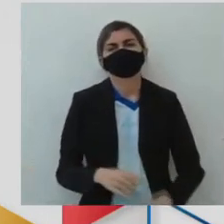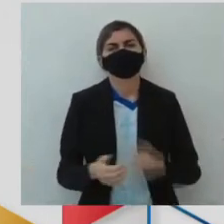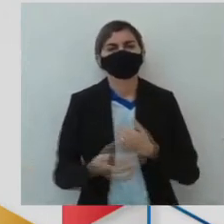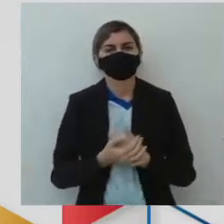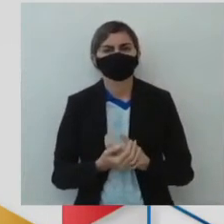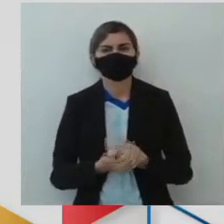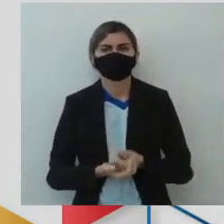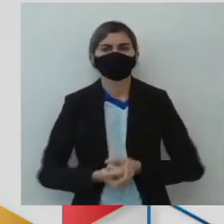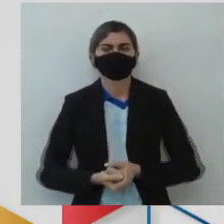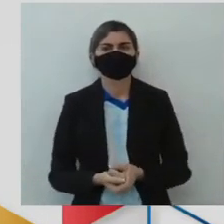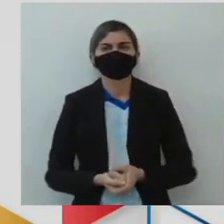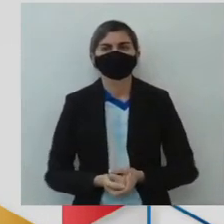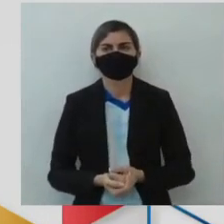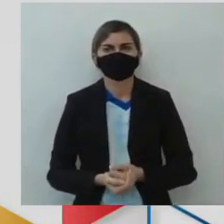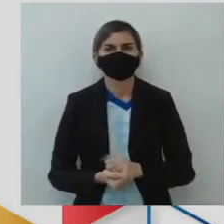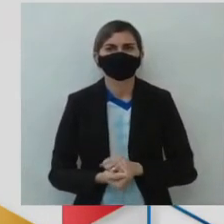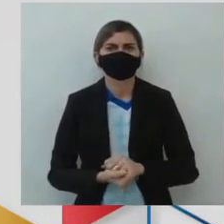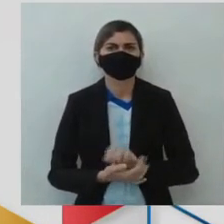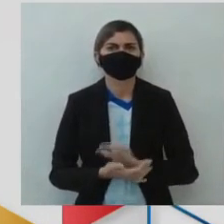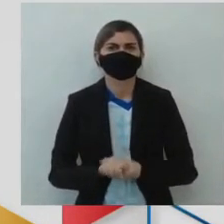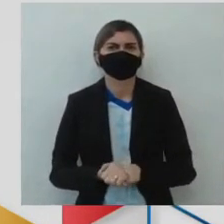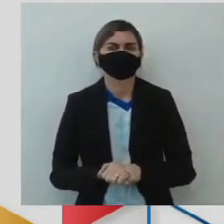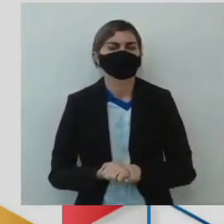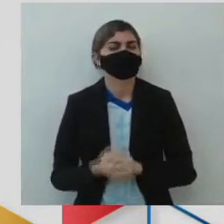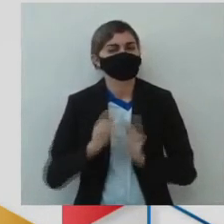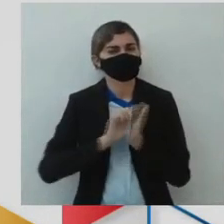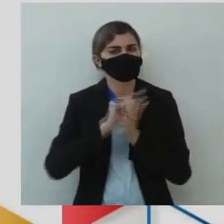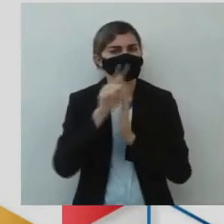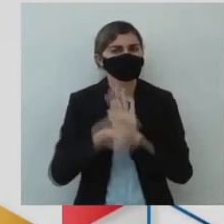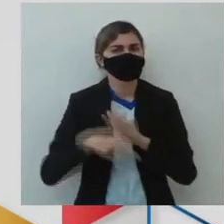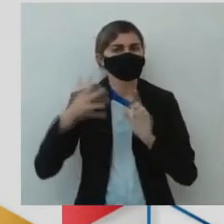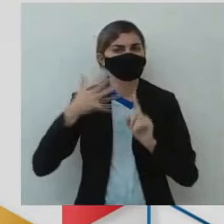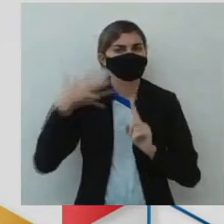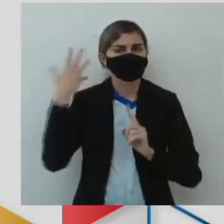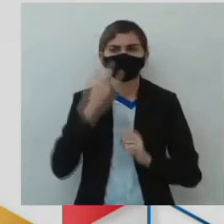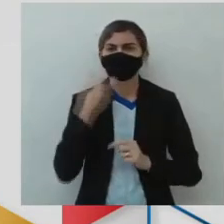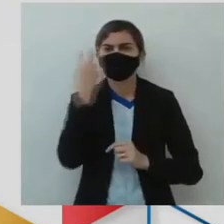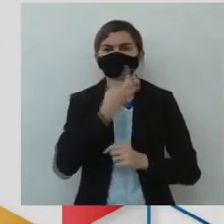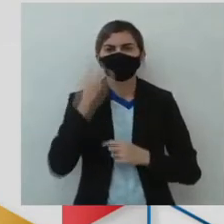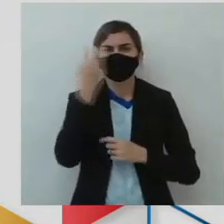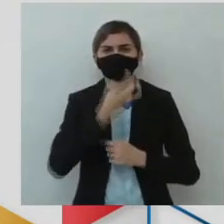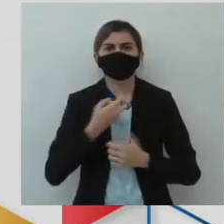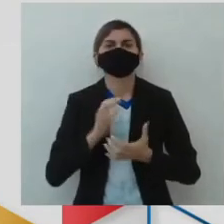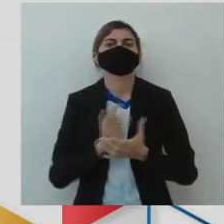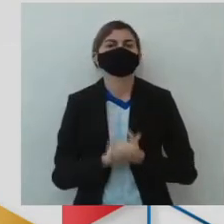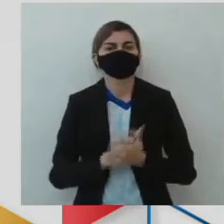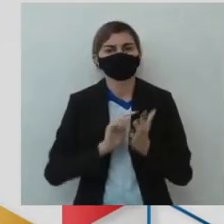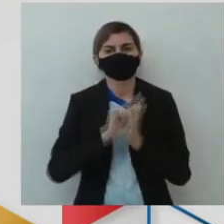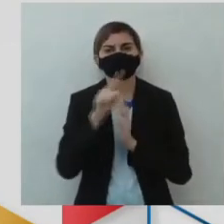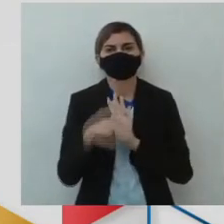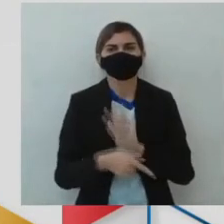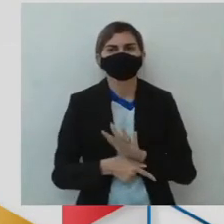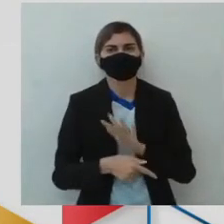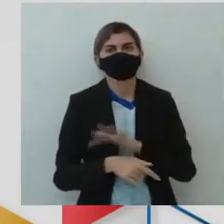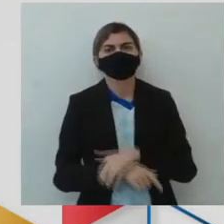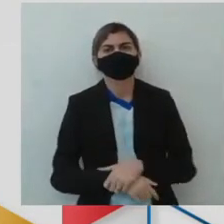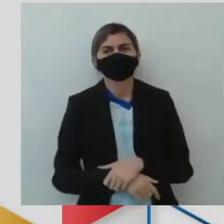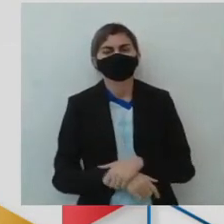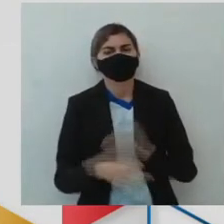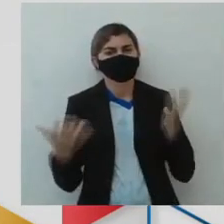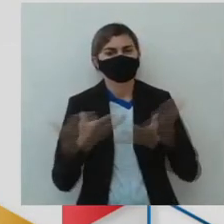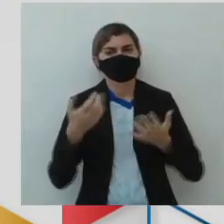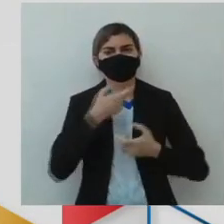já foi Vamos falar agora sobre gêneros orais o rojão seus